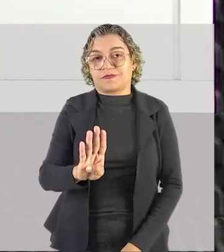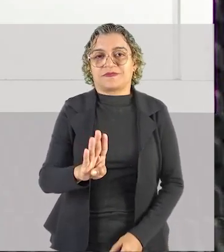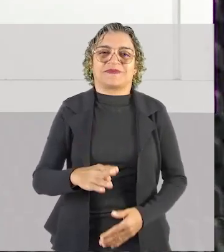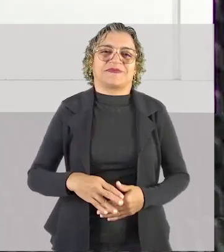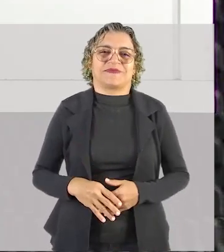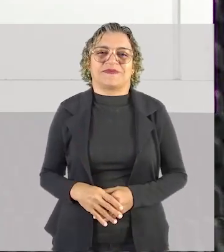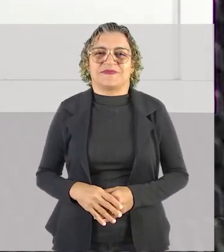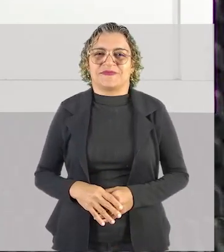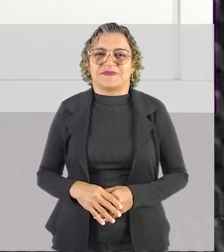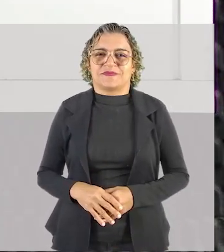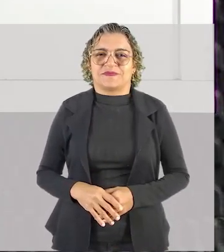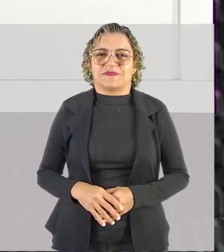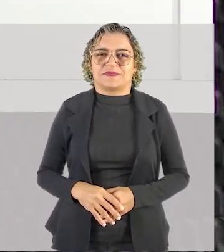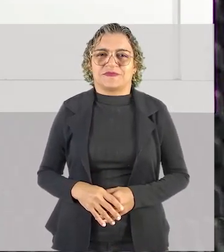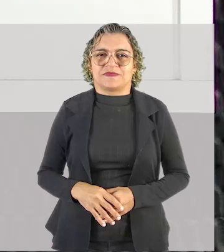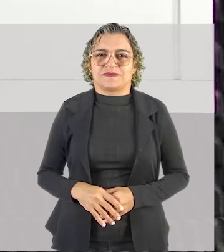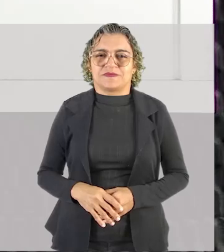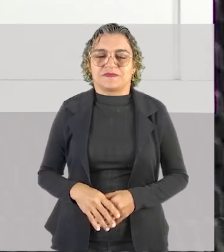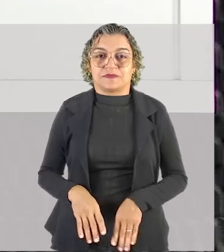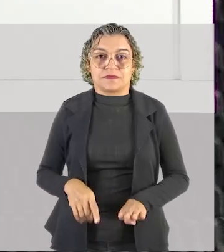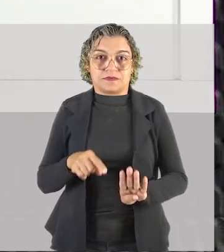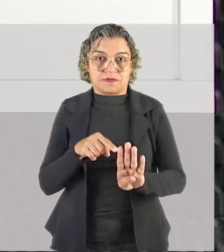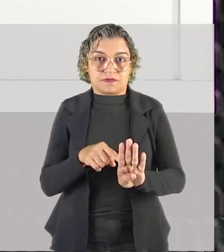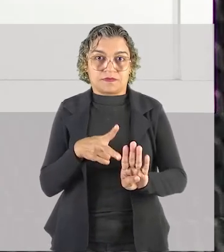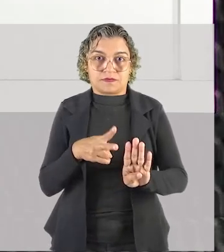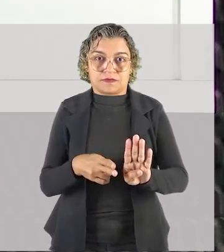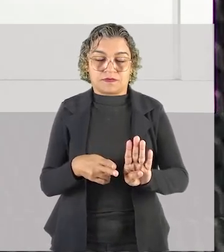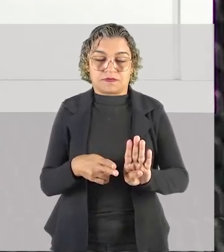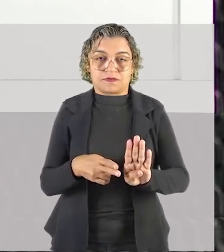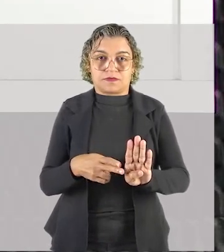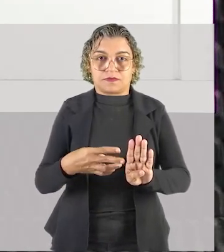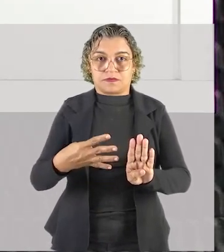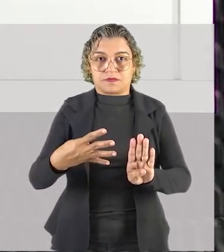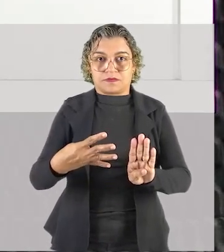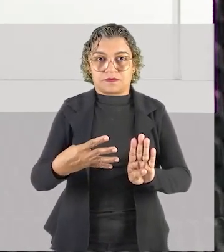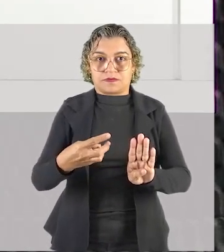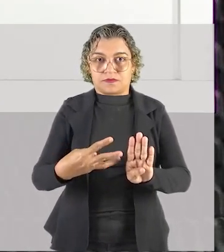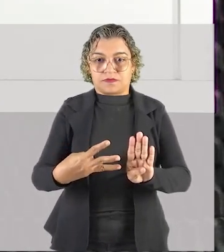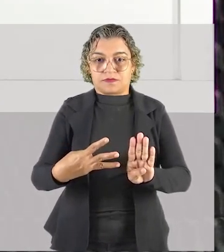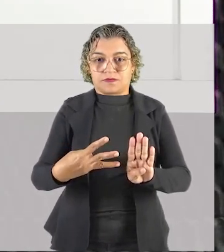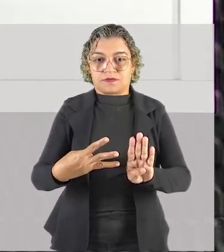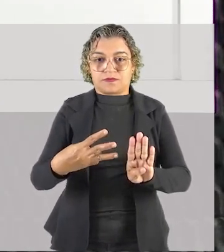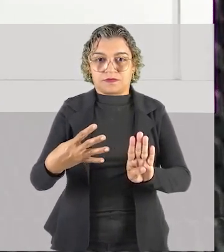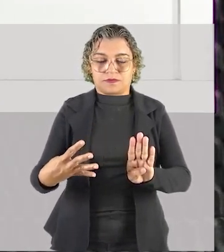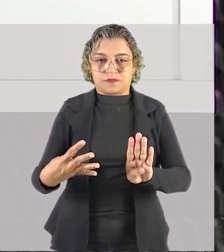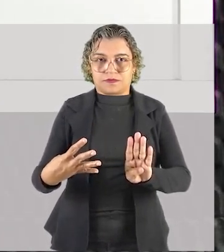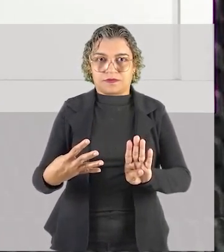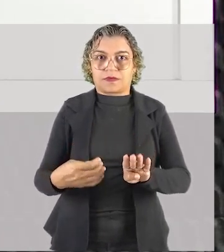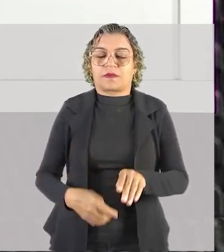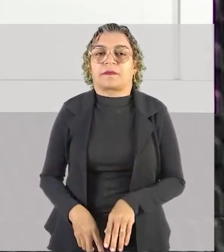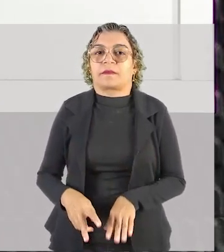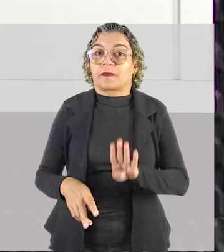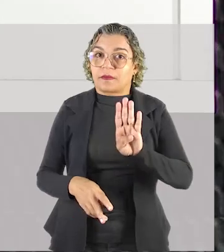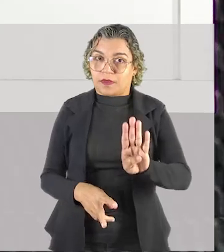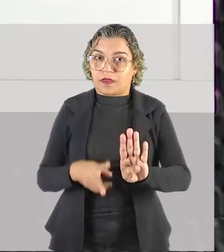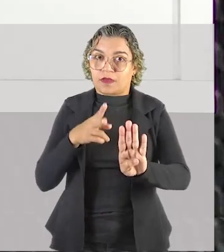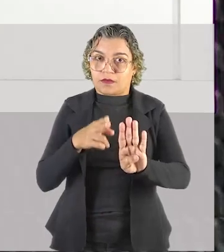b. Ou seja, que o meu b vai ser igual a 34.